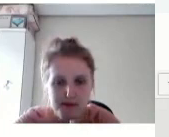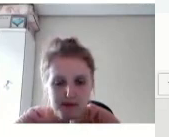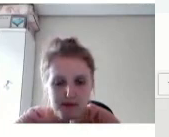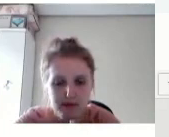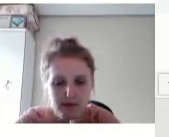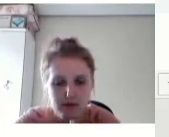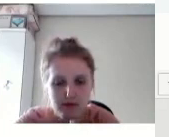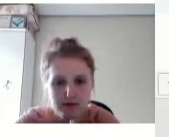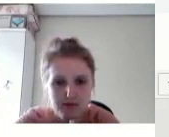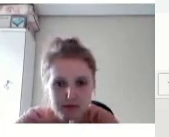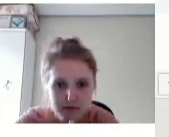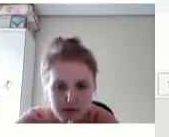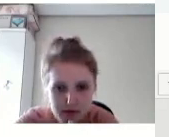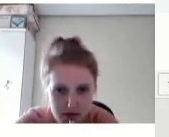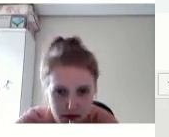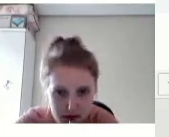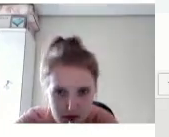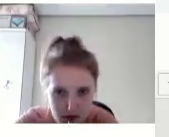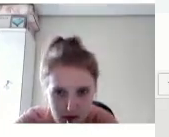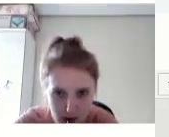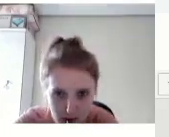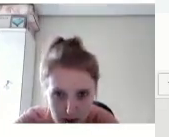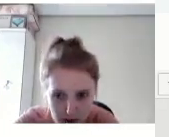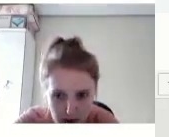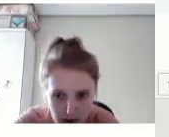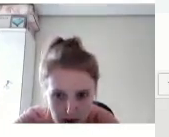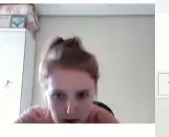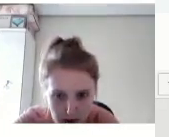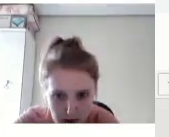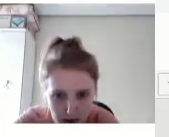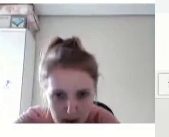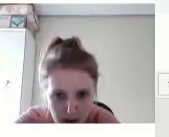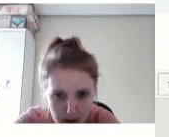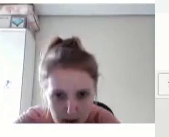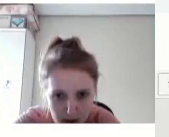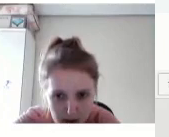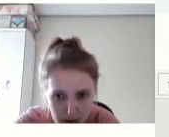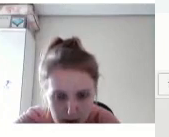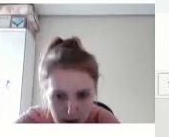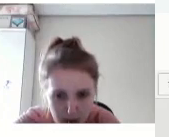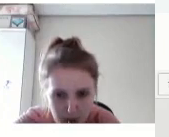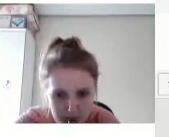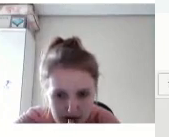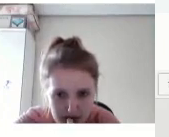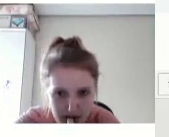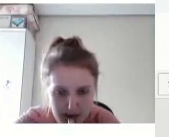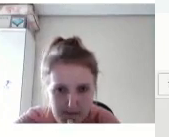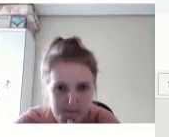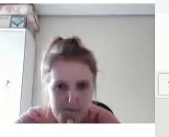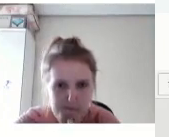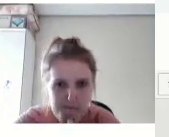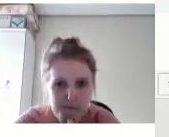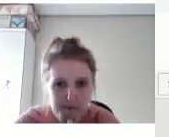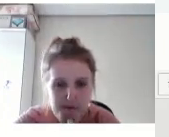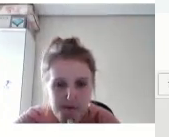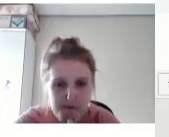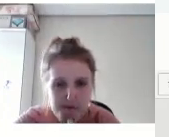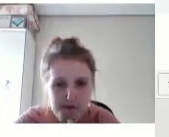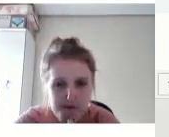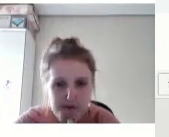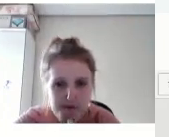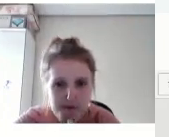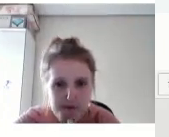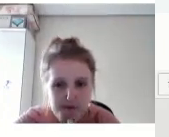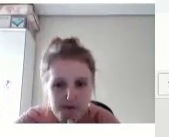φ. É assim que eu calculo, exatamente como é em mecânica clássica, o parênteses de Poisson de duas funcionais, né? A menos a